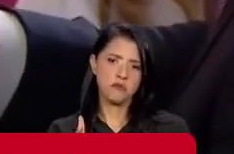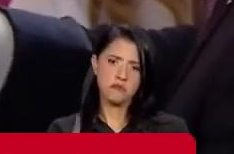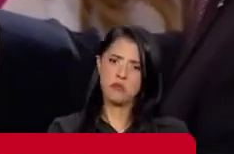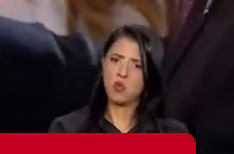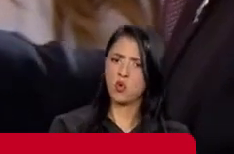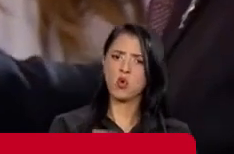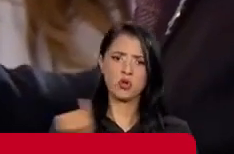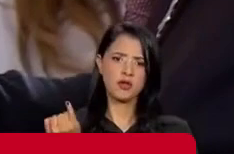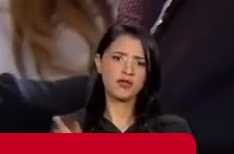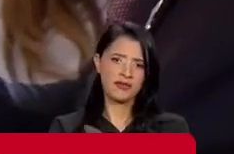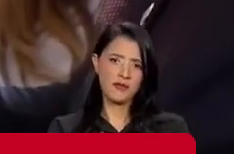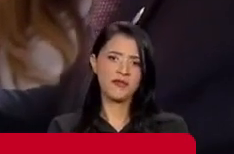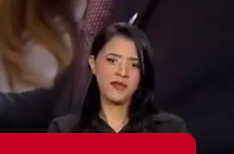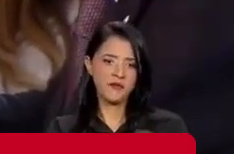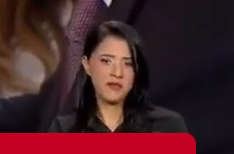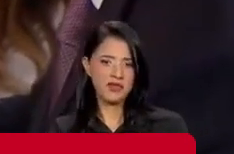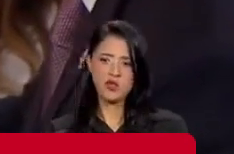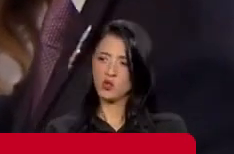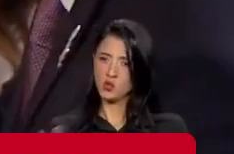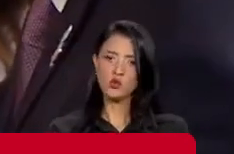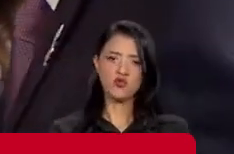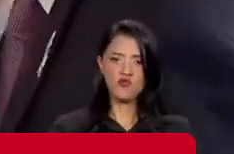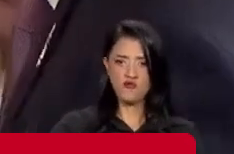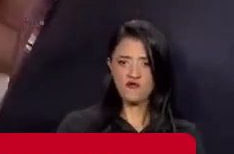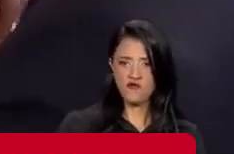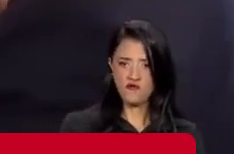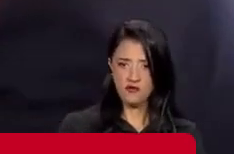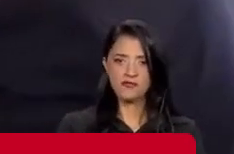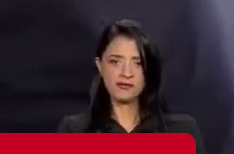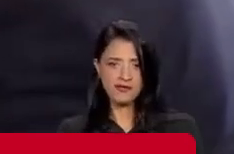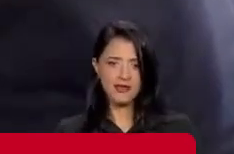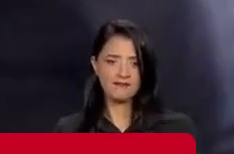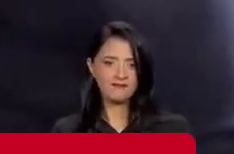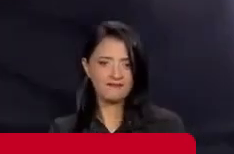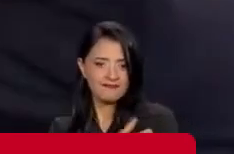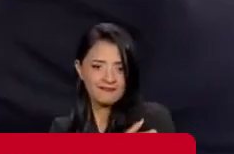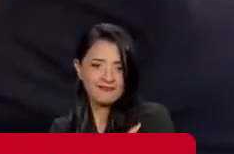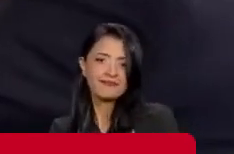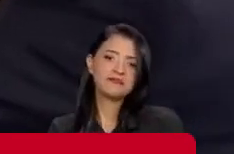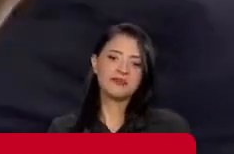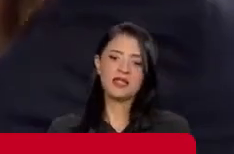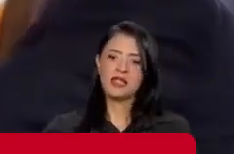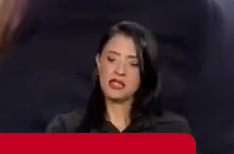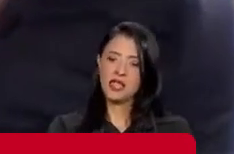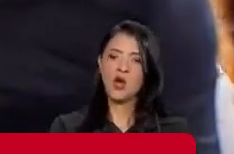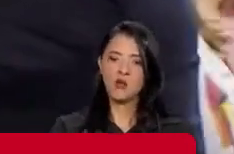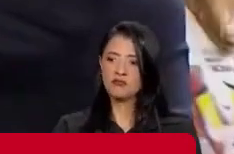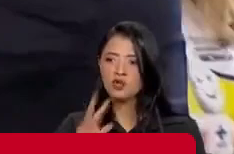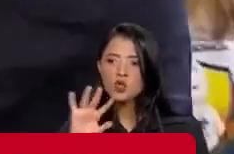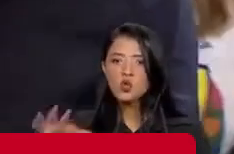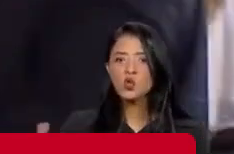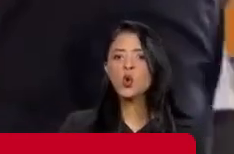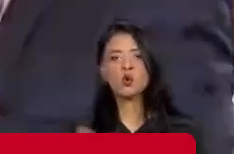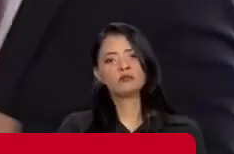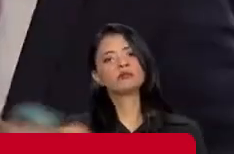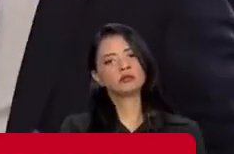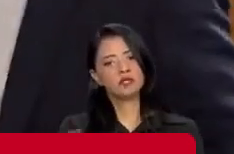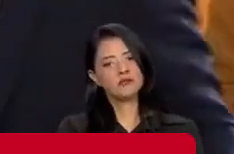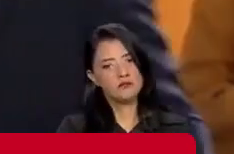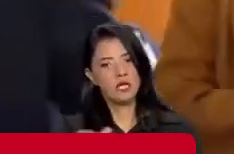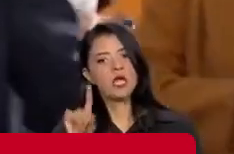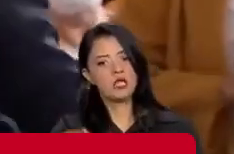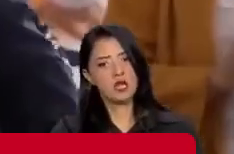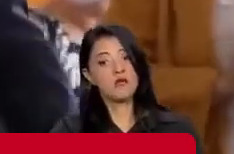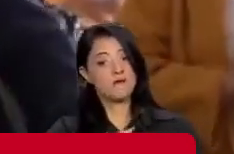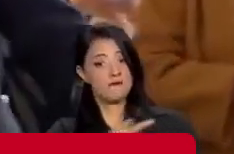forte, presidente e vice-presidente da República, portanto, dando esse recado importante para a população. Vacina é vida.